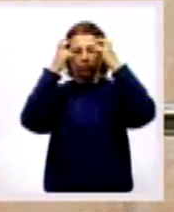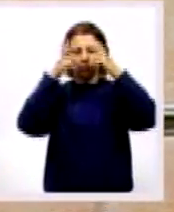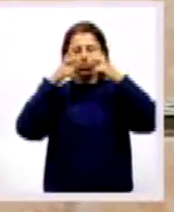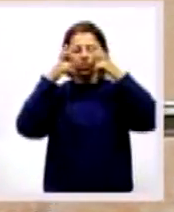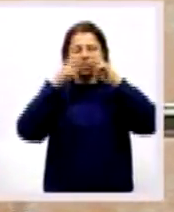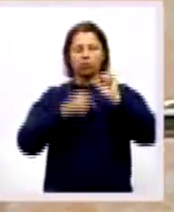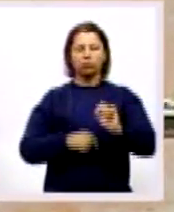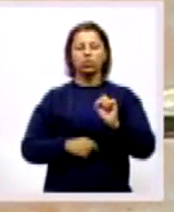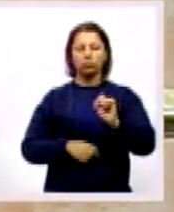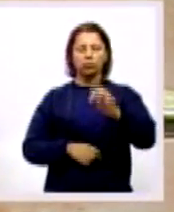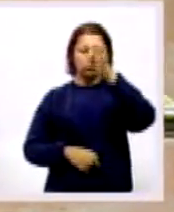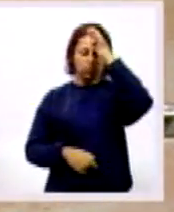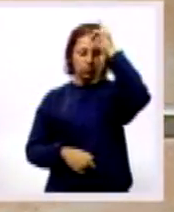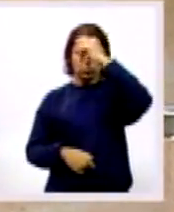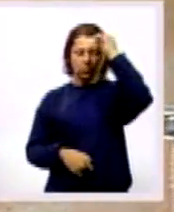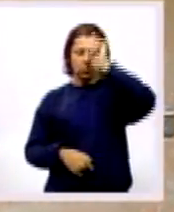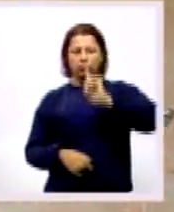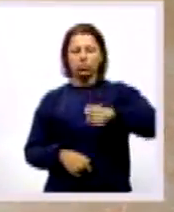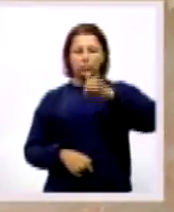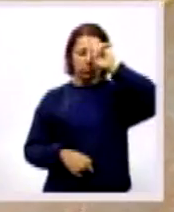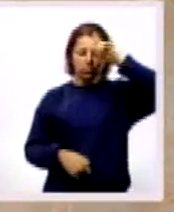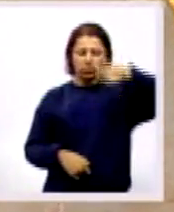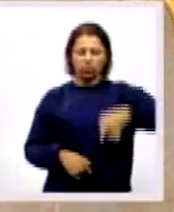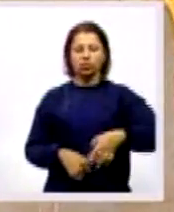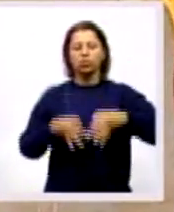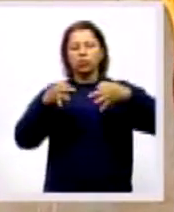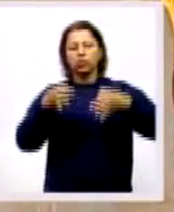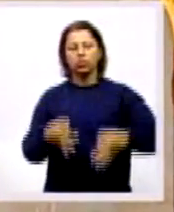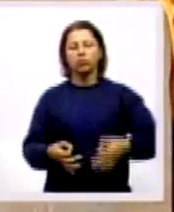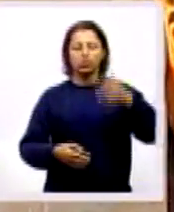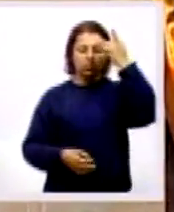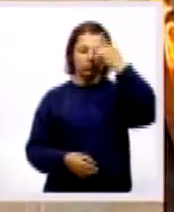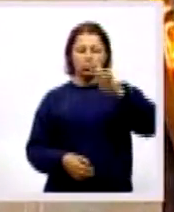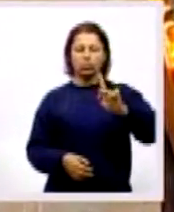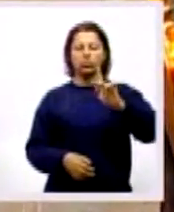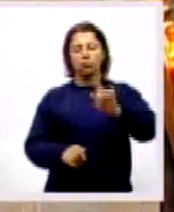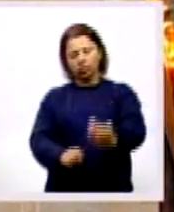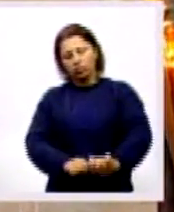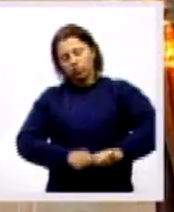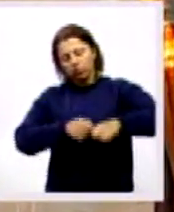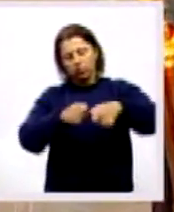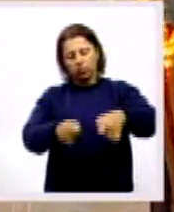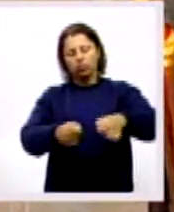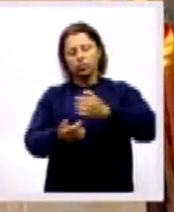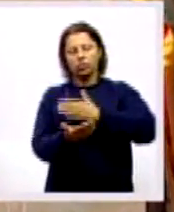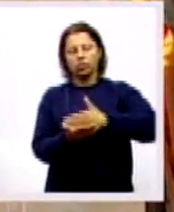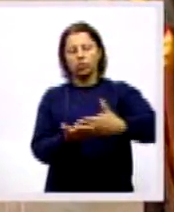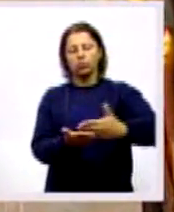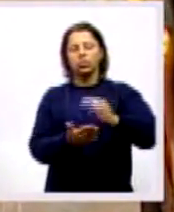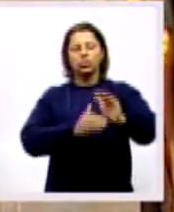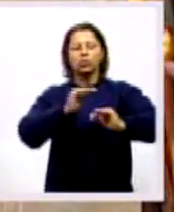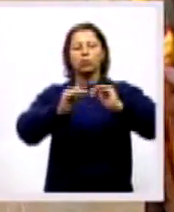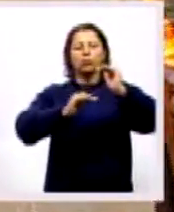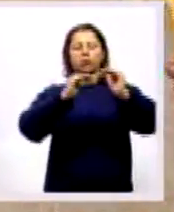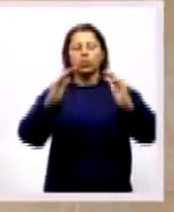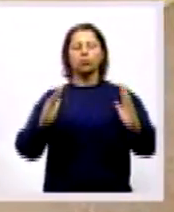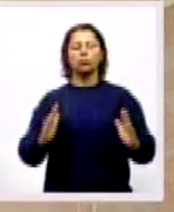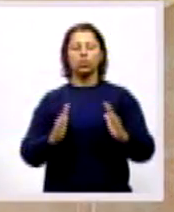Espírito Santo é enviado justamente para dar o início do processo da